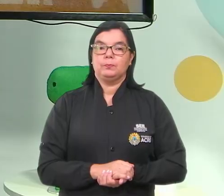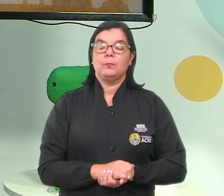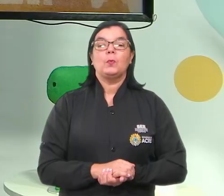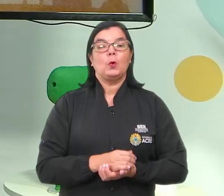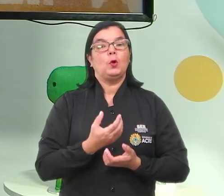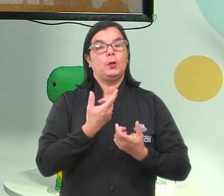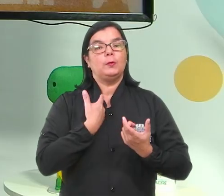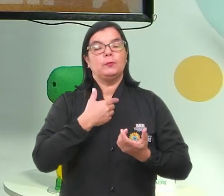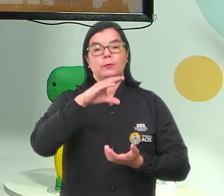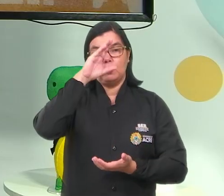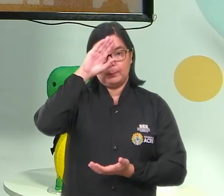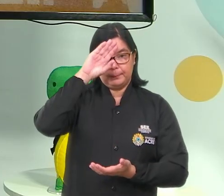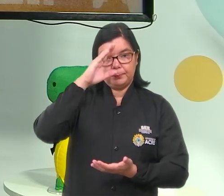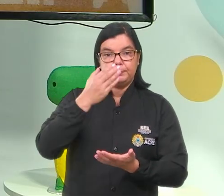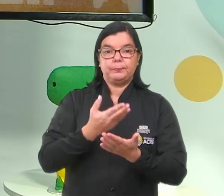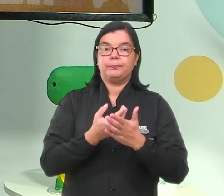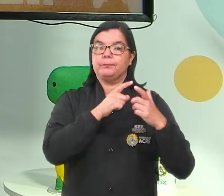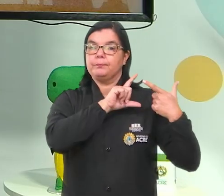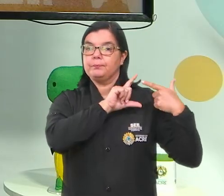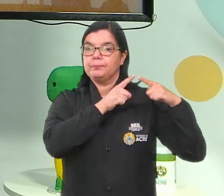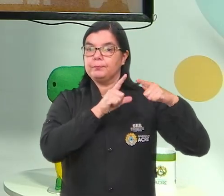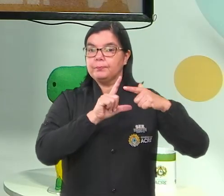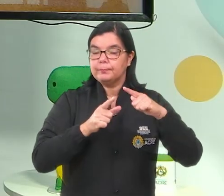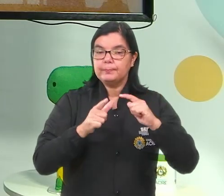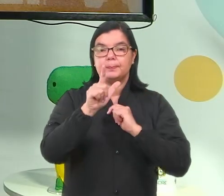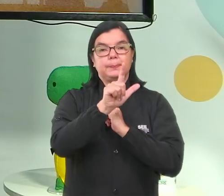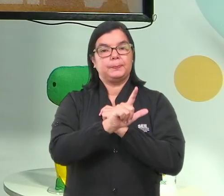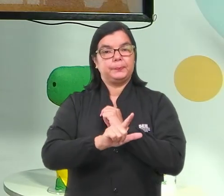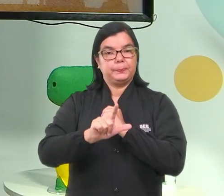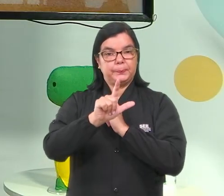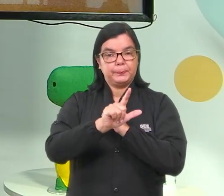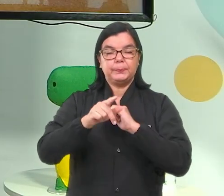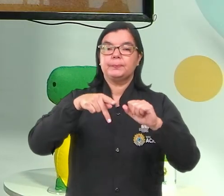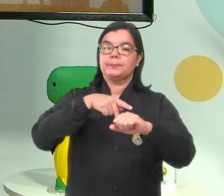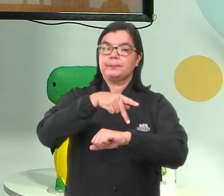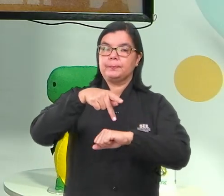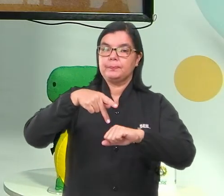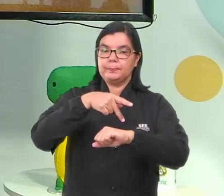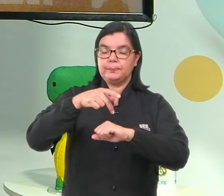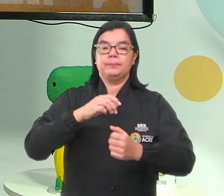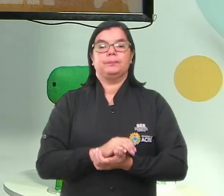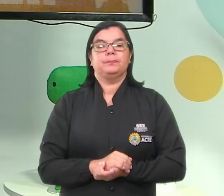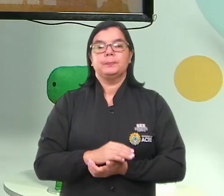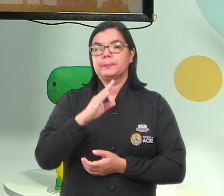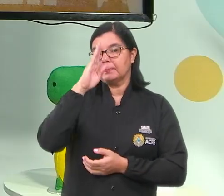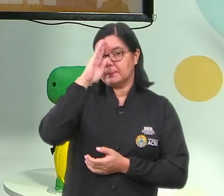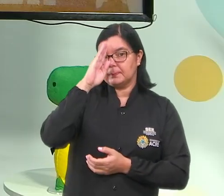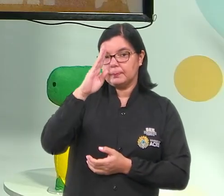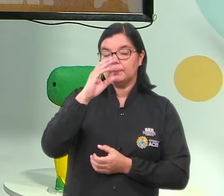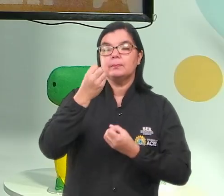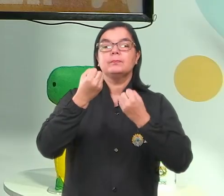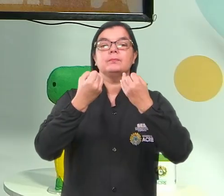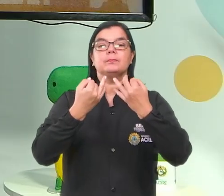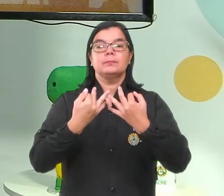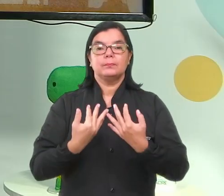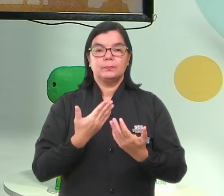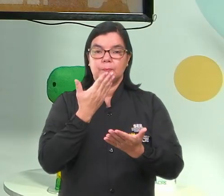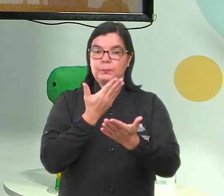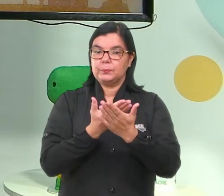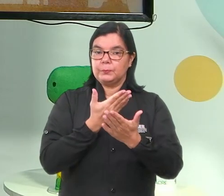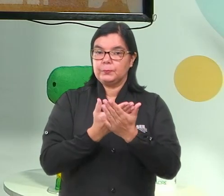clássico na nossa literatura, né, do nosso país, principalmente no que diz respeito a